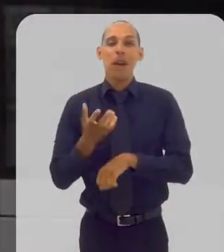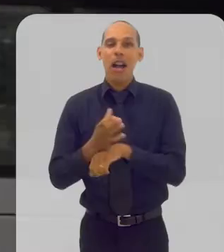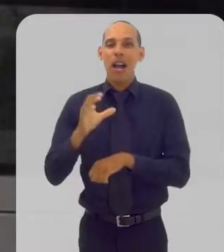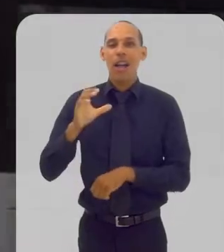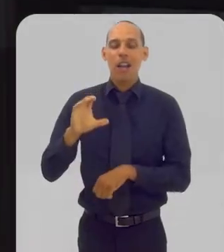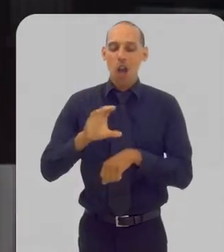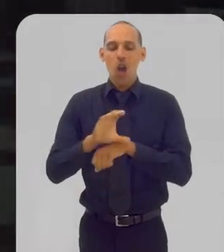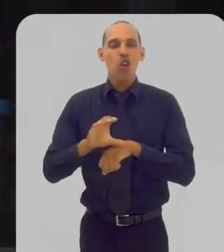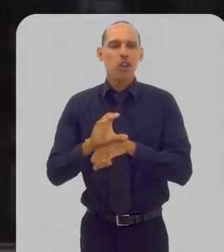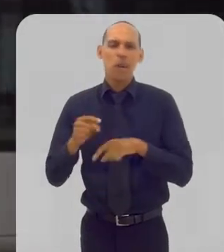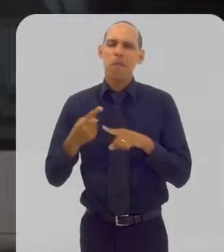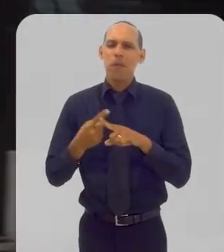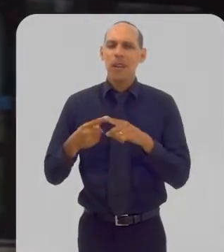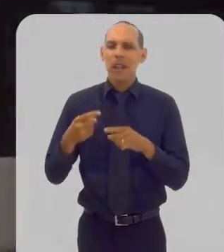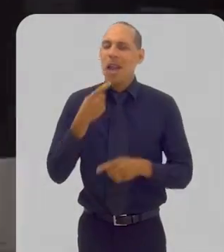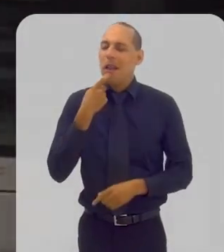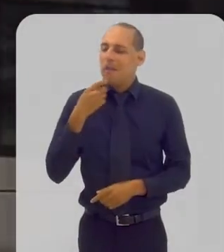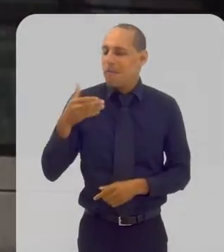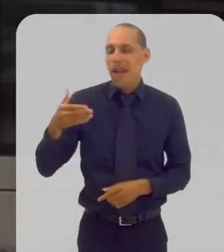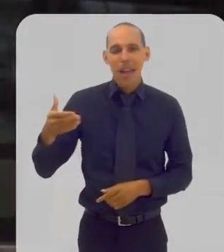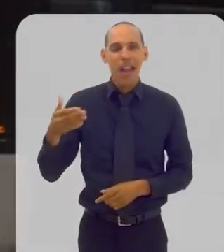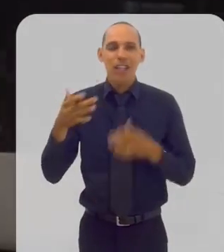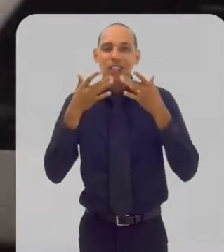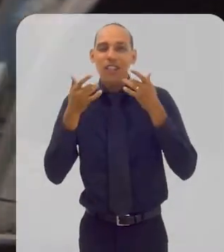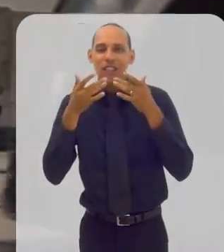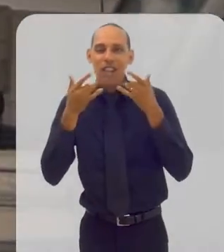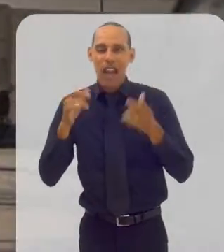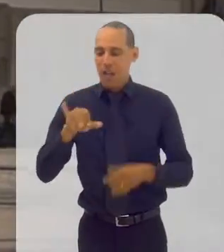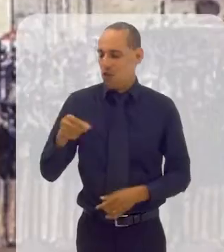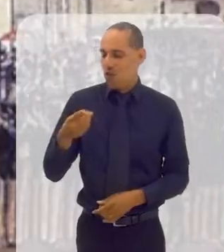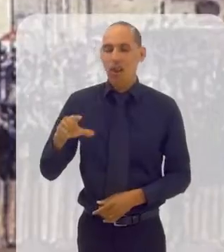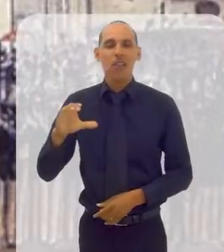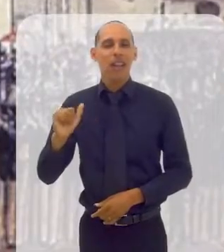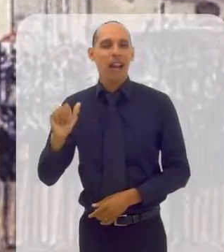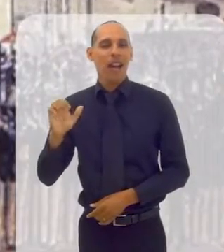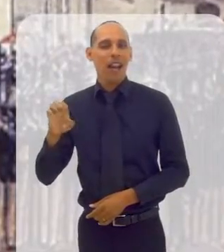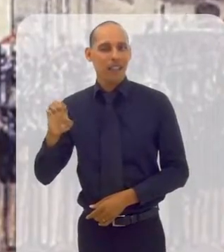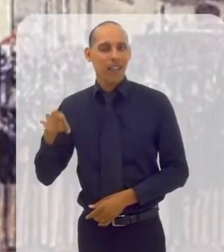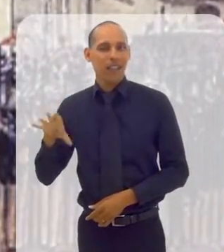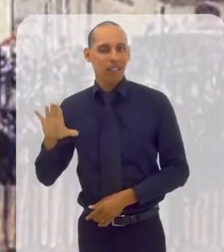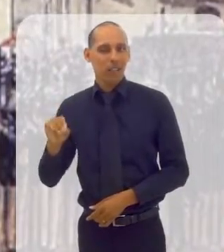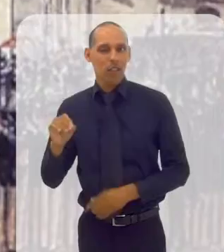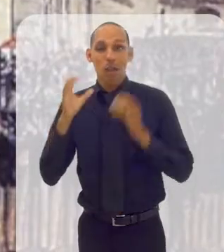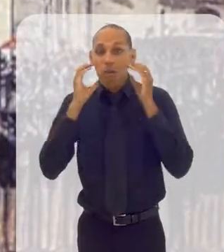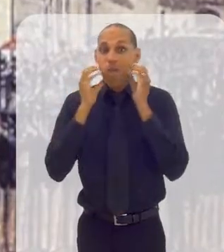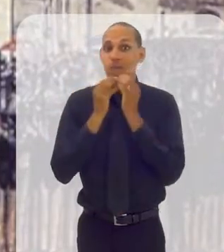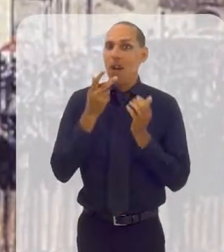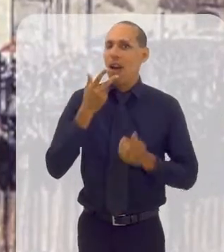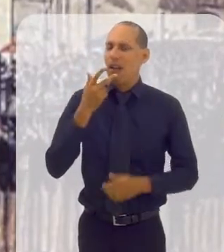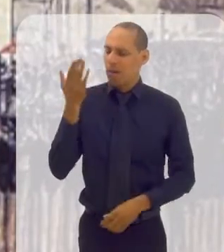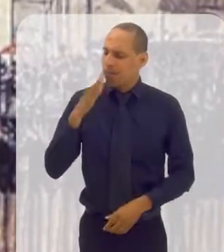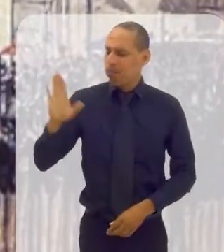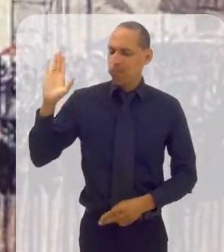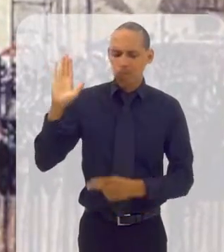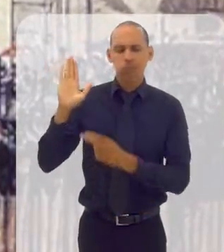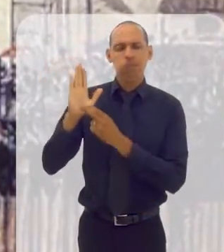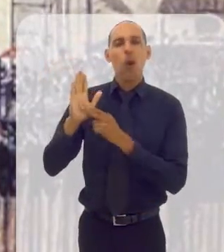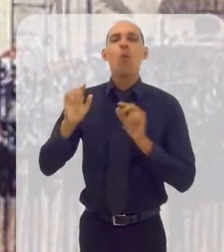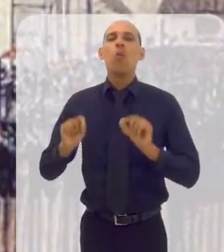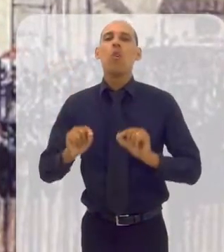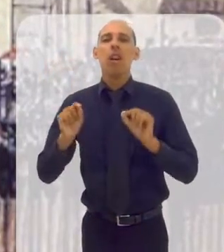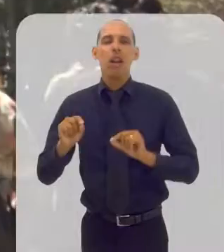por estar próxima ao Teatro João Caetano, onde Dom Pedro I jurou fidelidade à Constituição